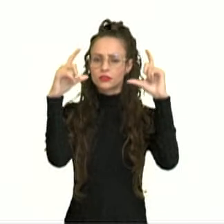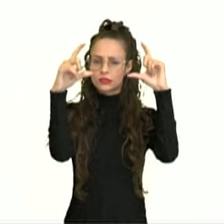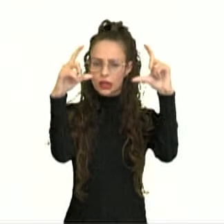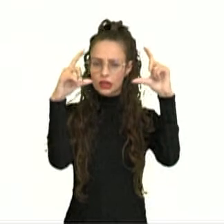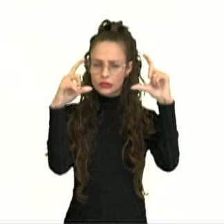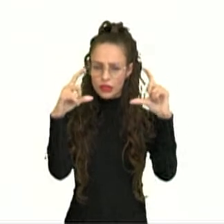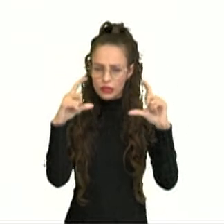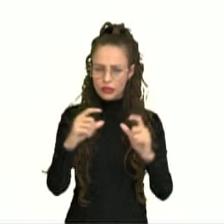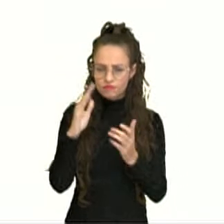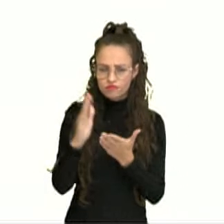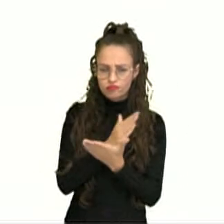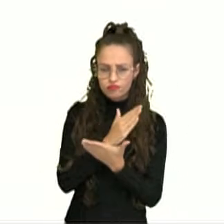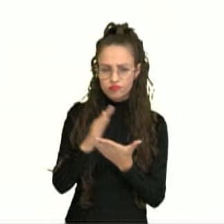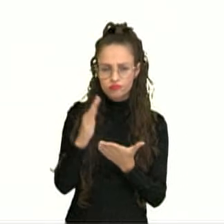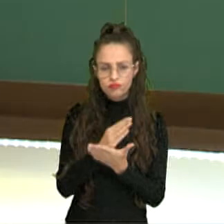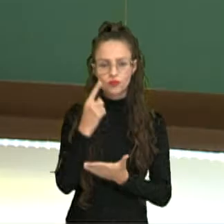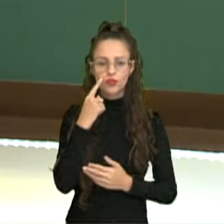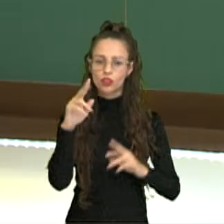do texto.